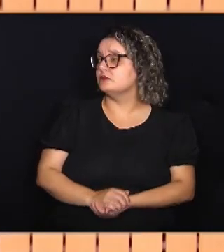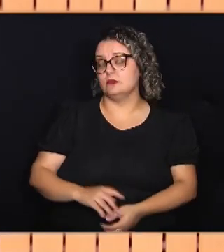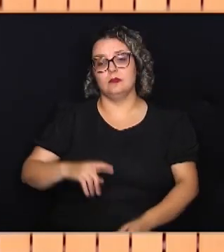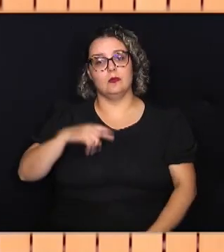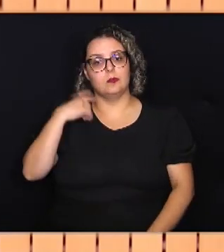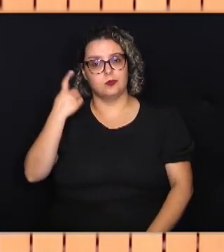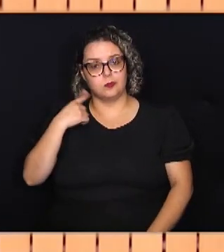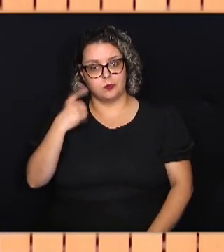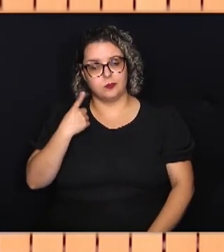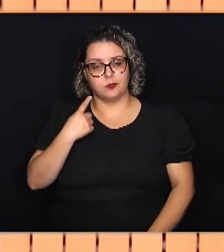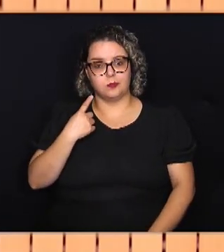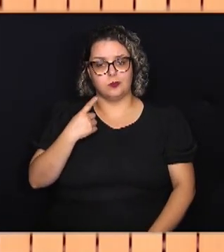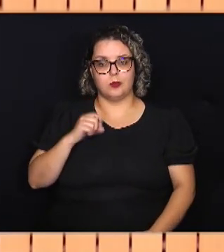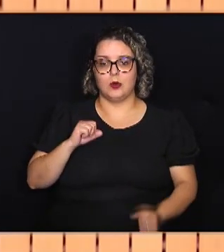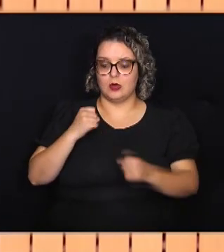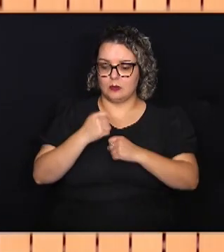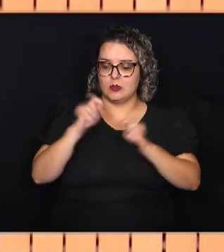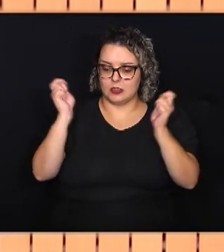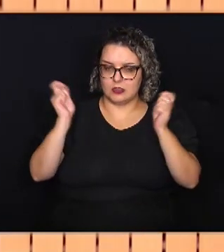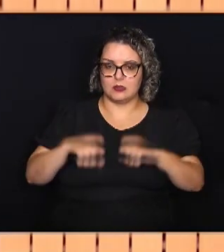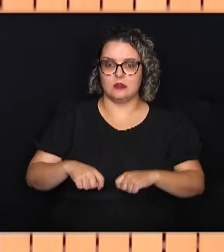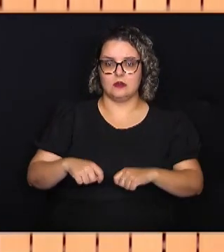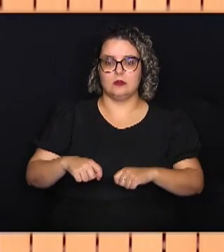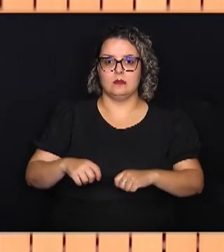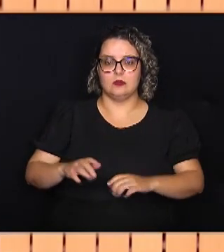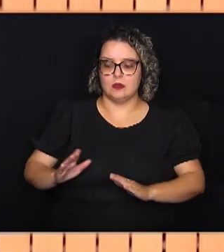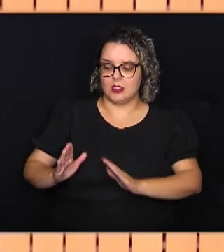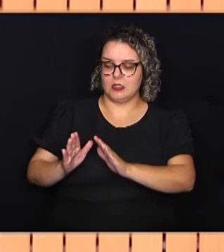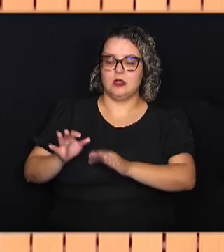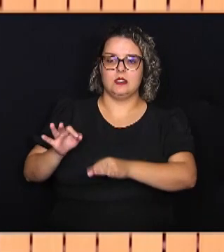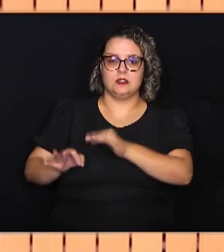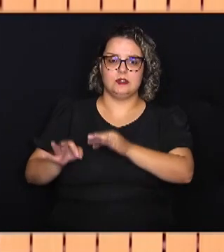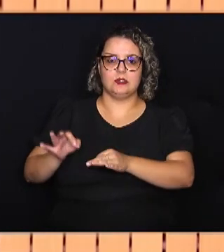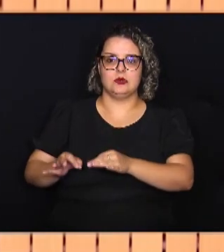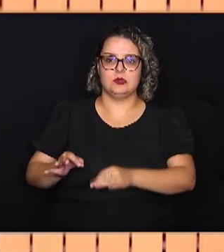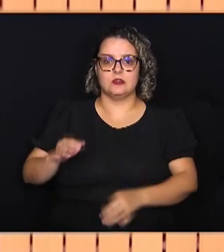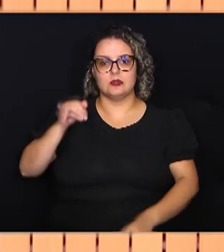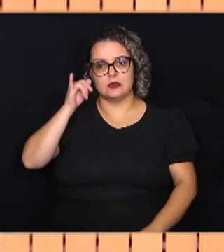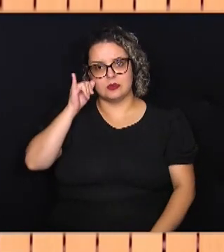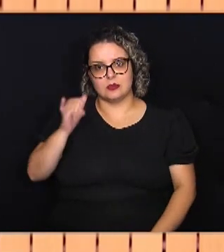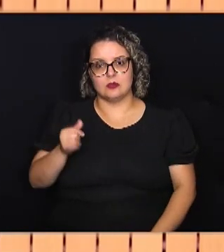a capacidade de defender pessoas perante a justiça e evitar